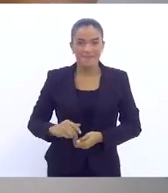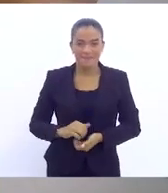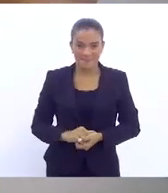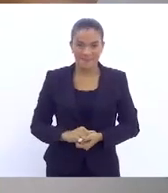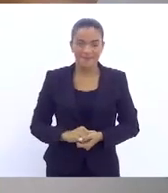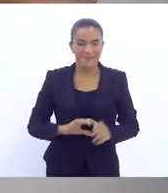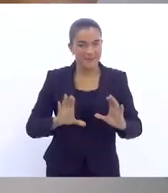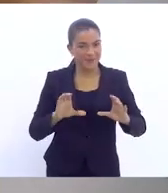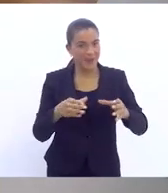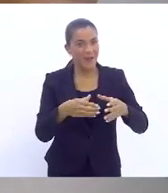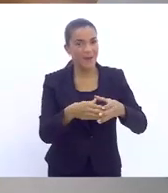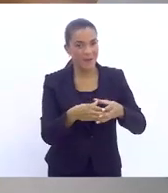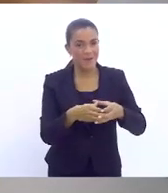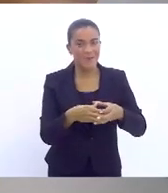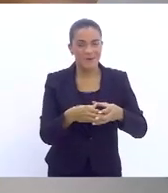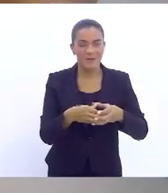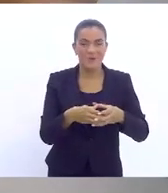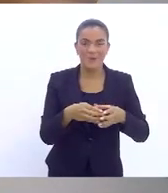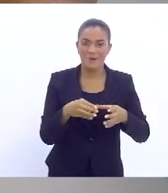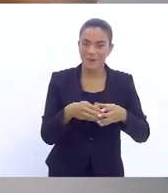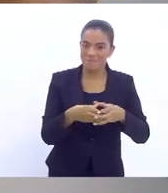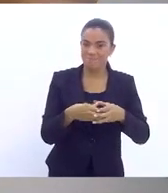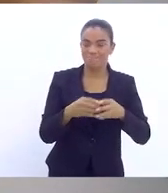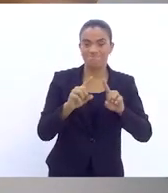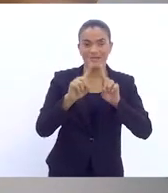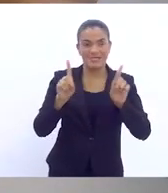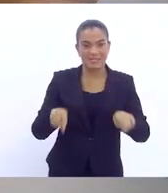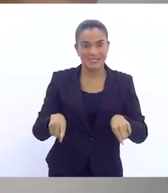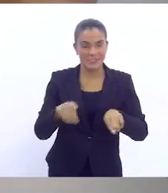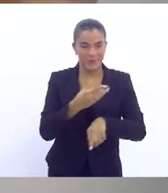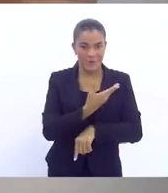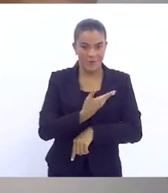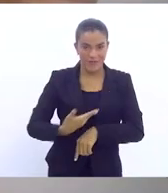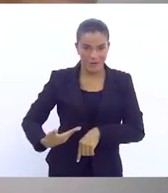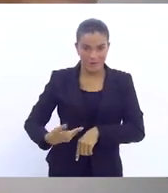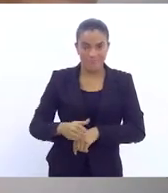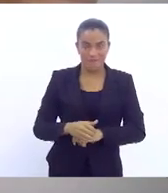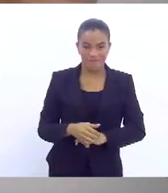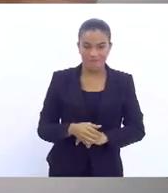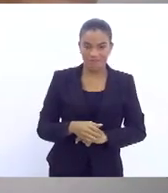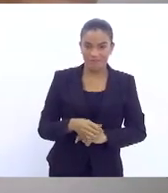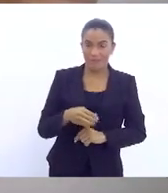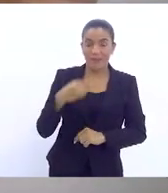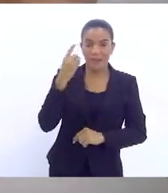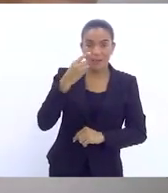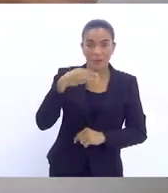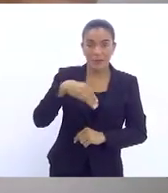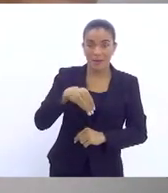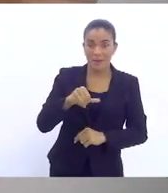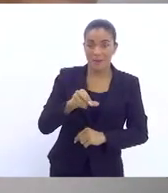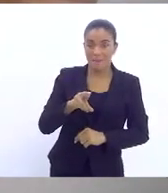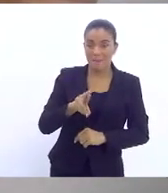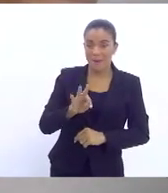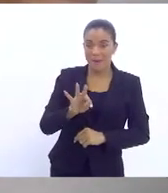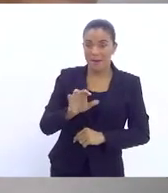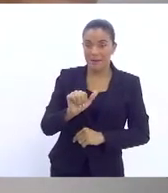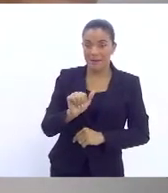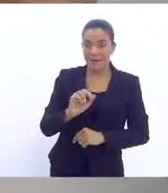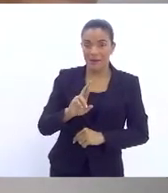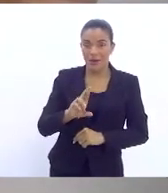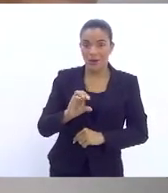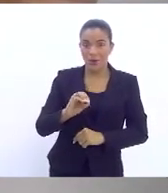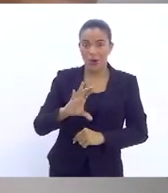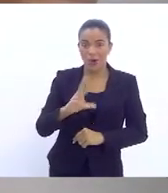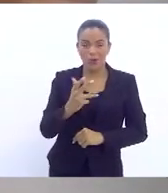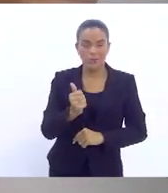da comissão de servidores públicos Deputado da Marta Rocha agradecendo seus